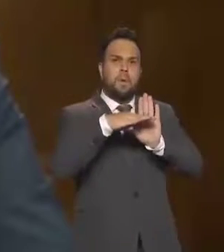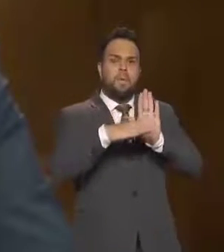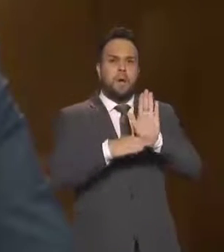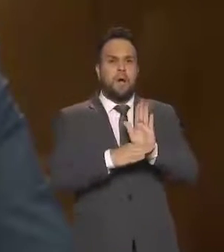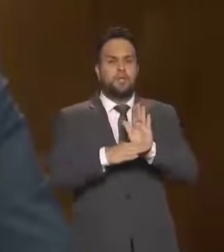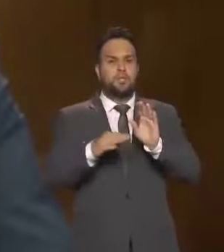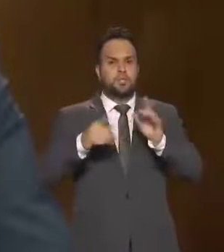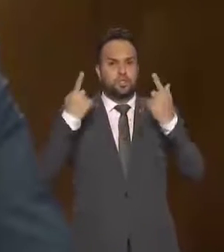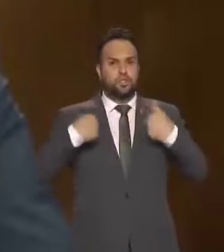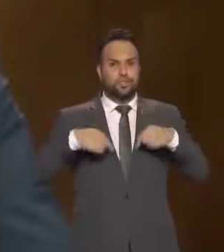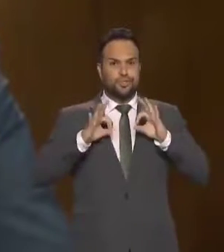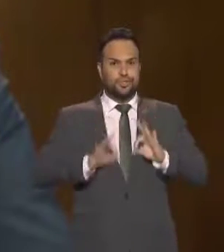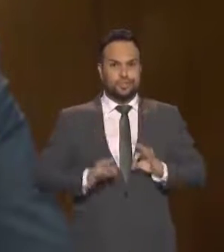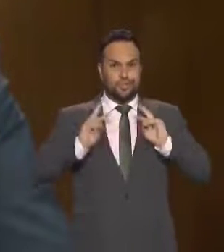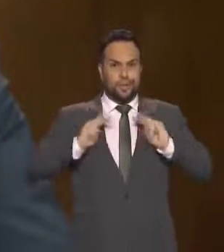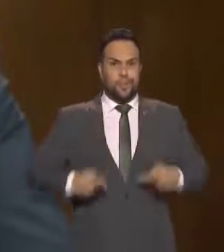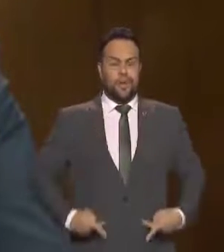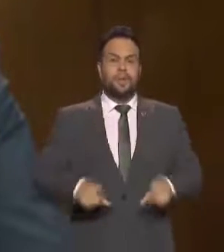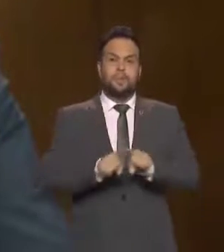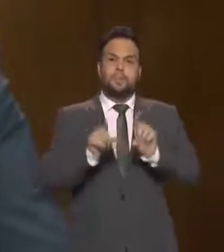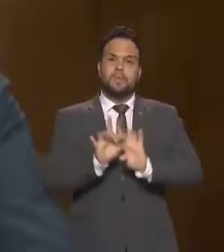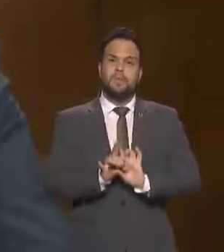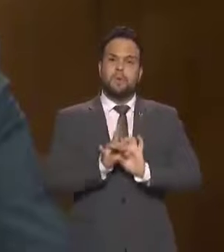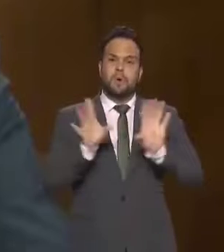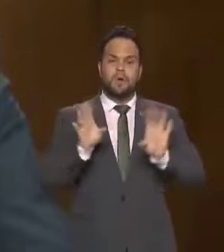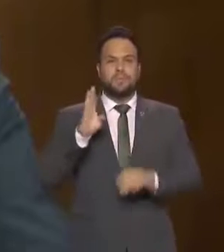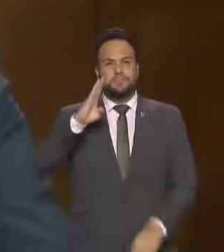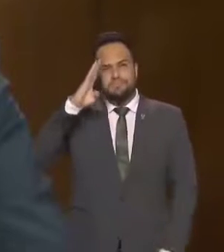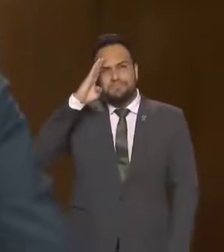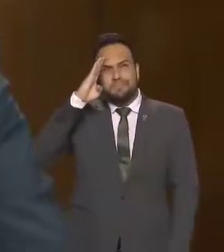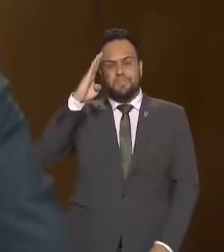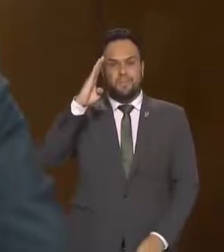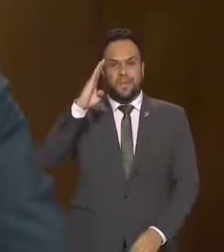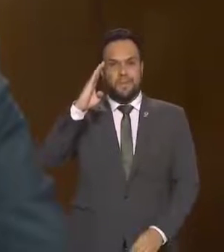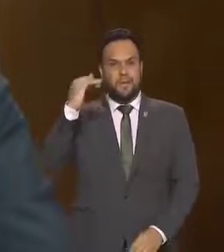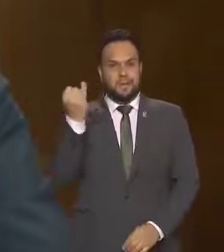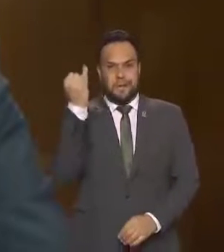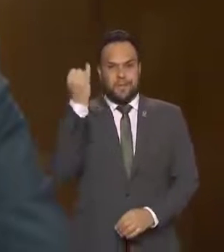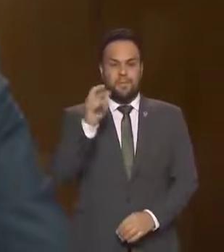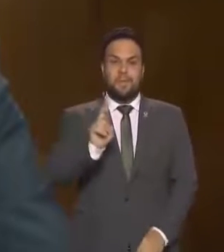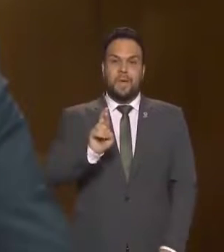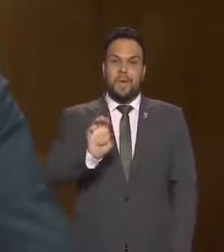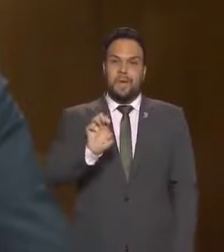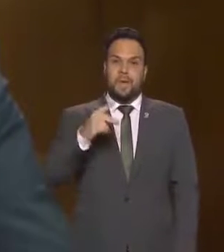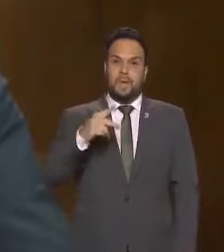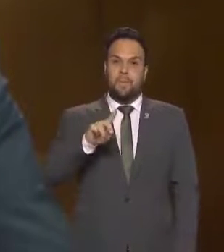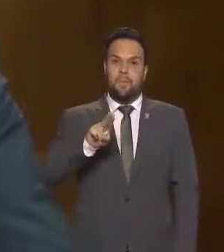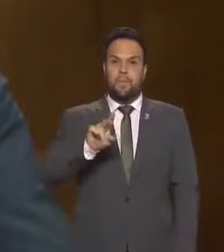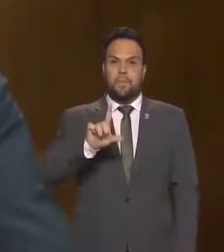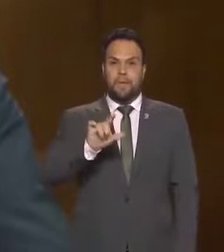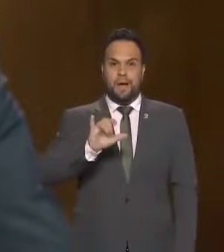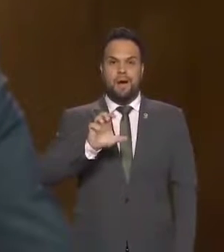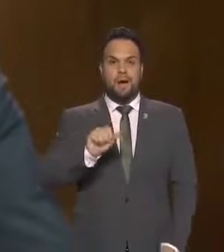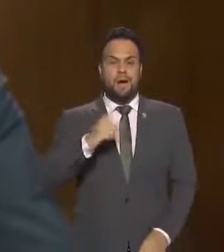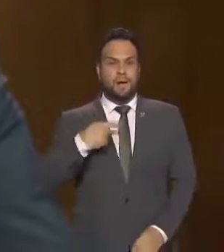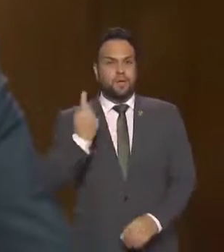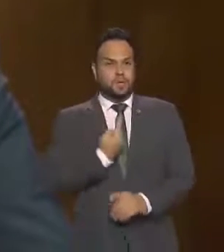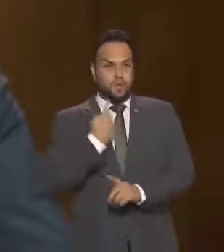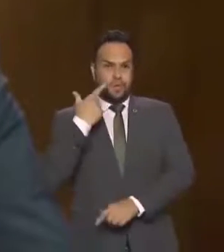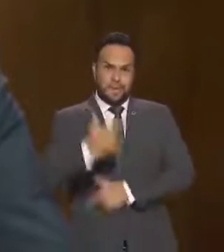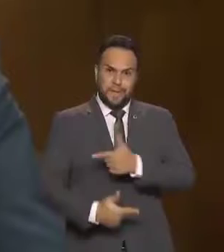estabelece a dignidade humana e a democracia como princípios fundamentais da República